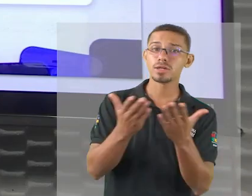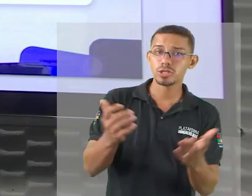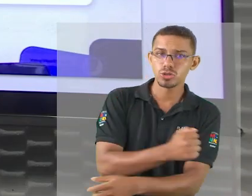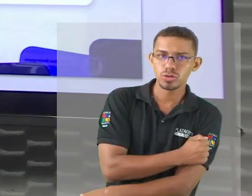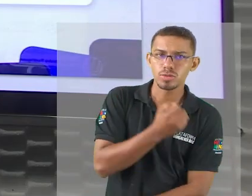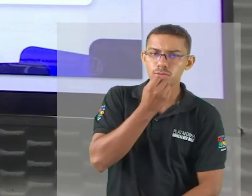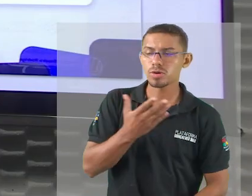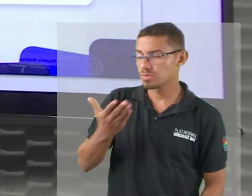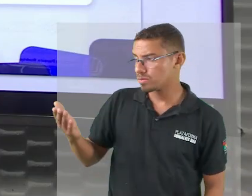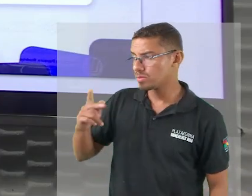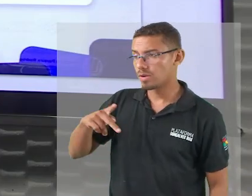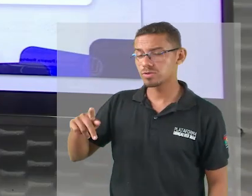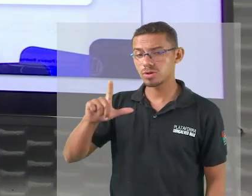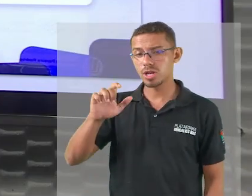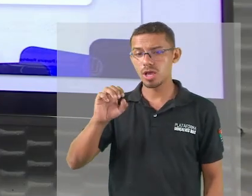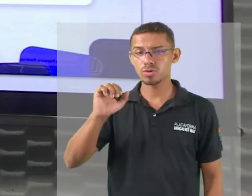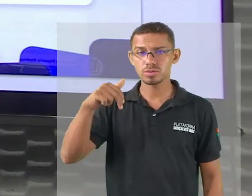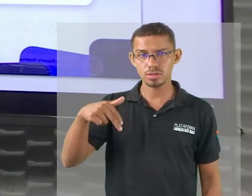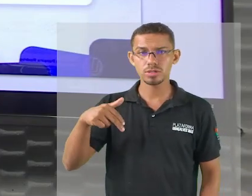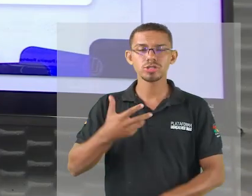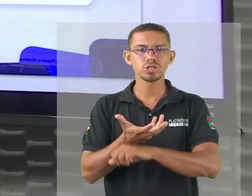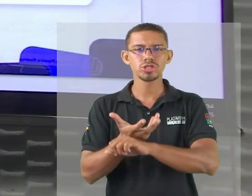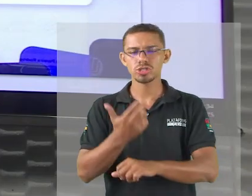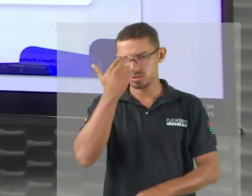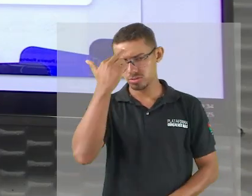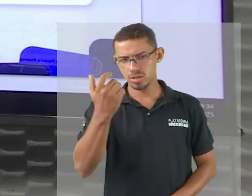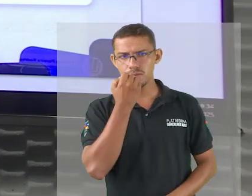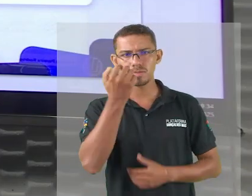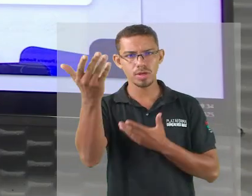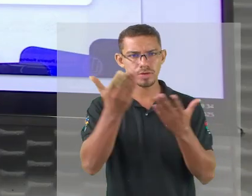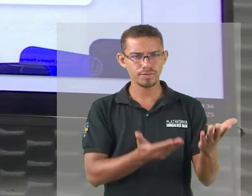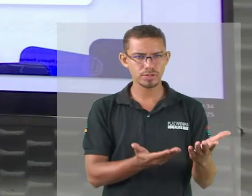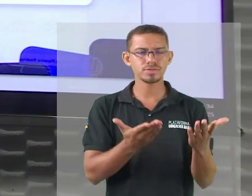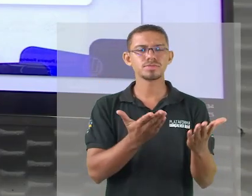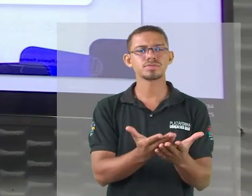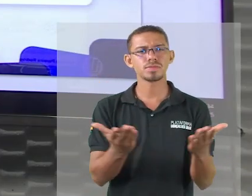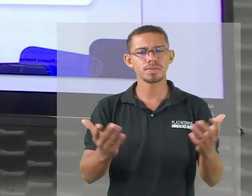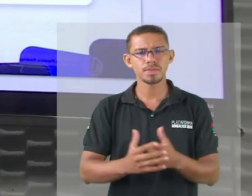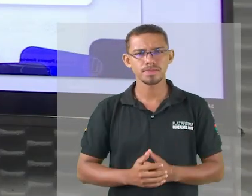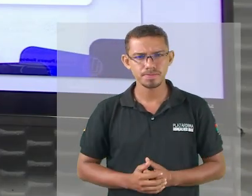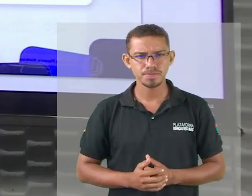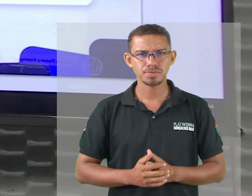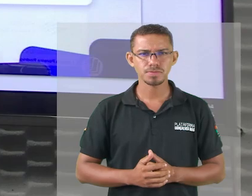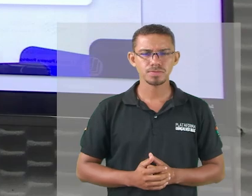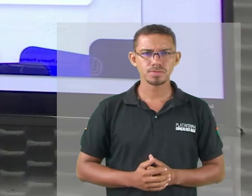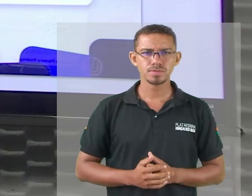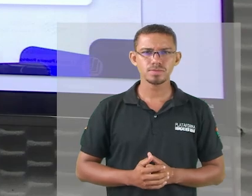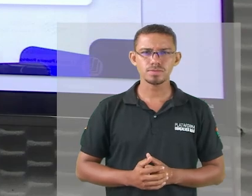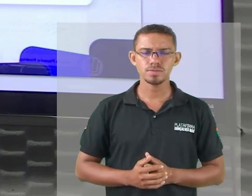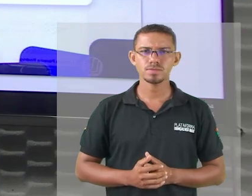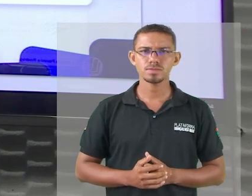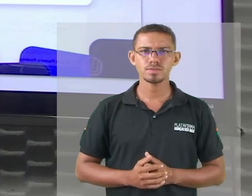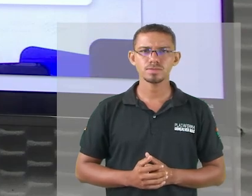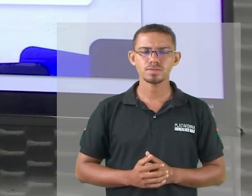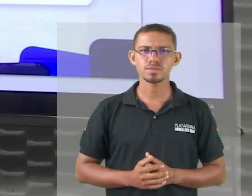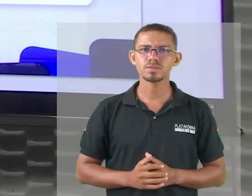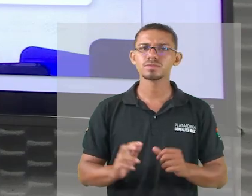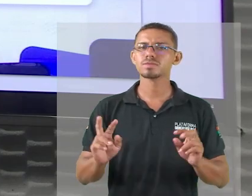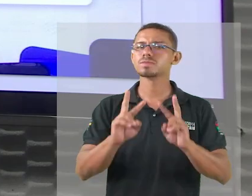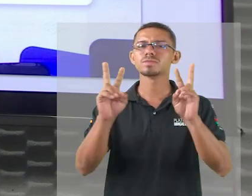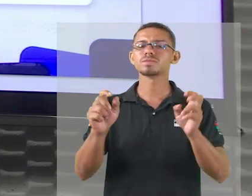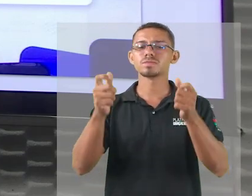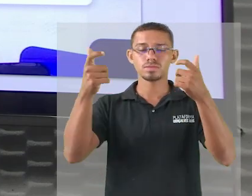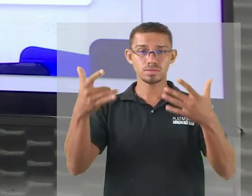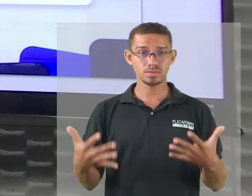Olá, estudante, professor Leonardo Rodrigues de História. Sejam muito bem-vindos e bem-vindas a esta aula. Bom, vamos tratar essa